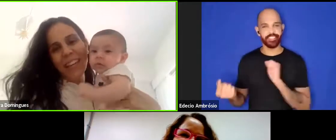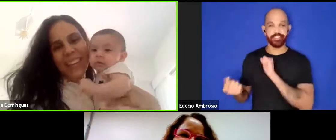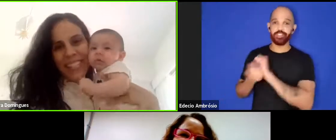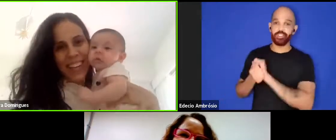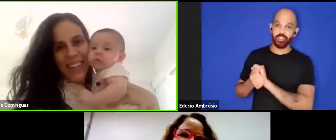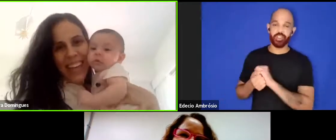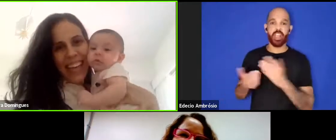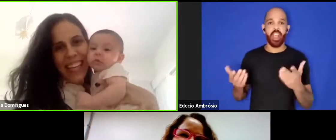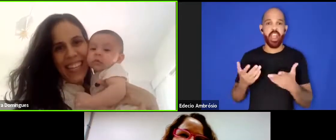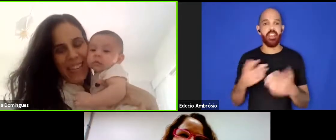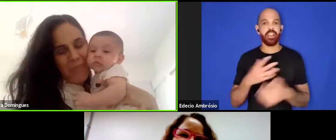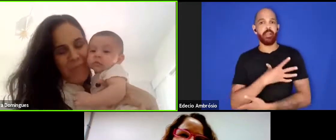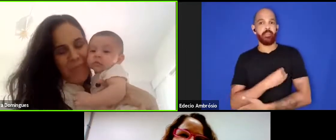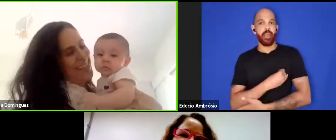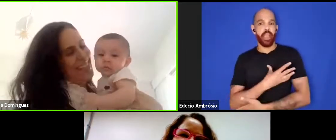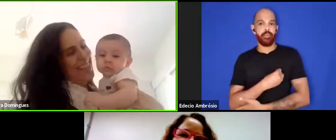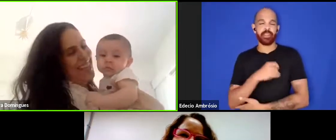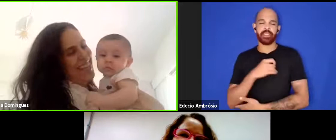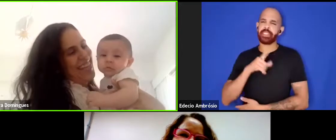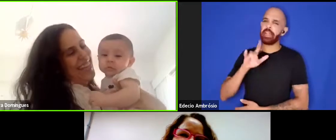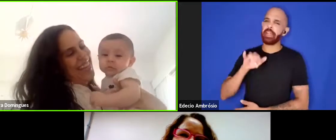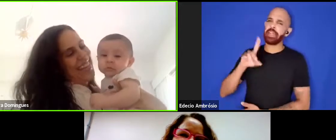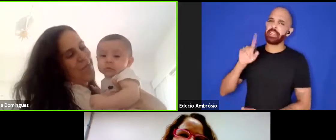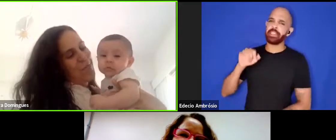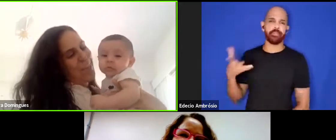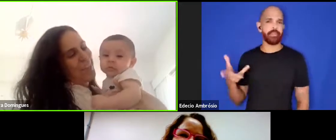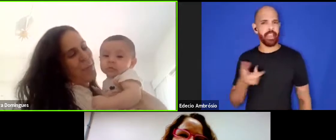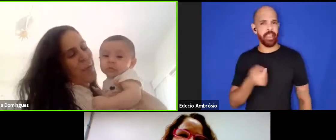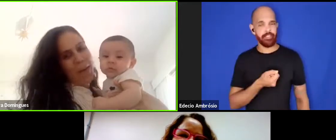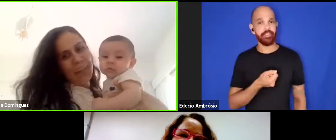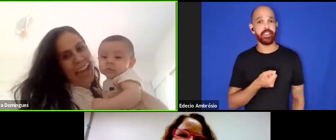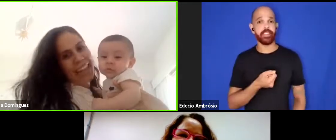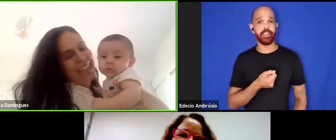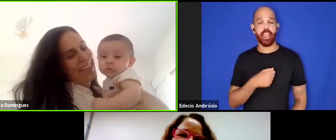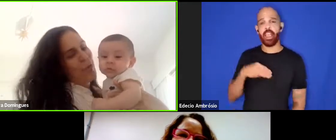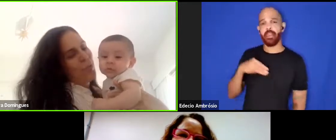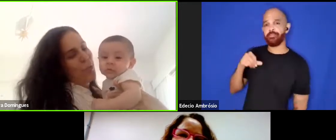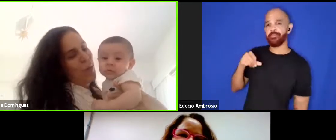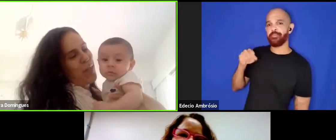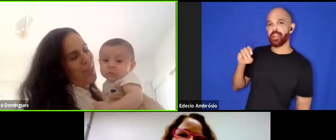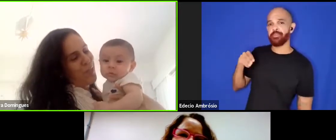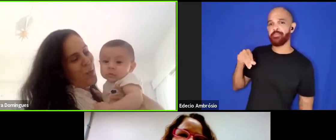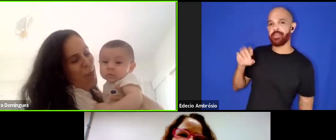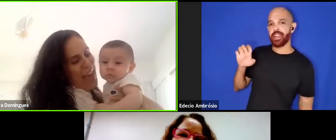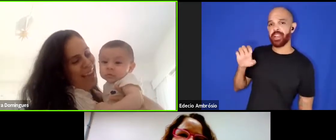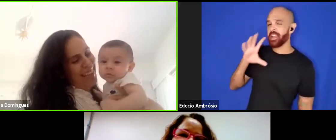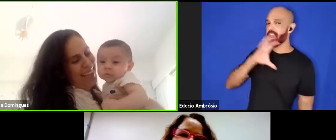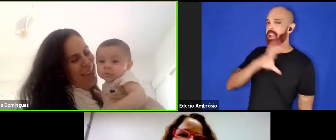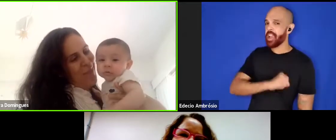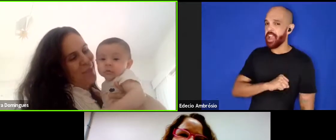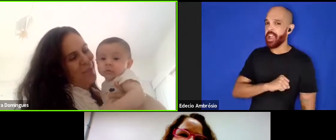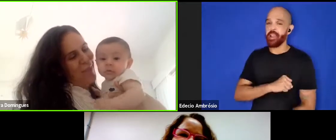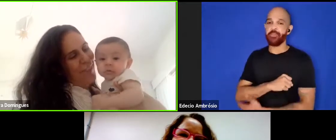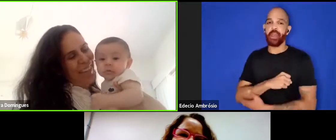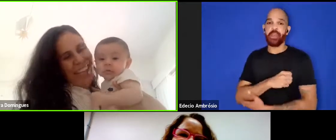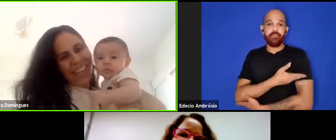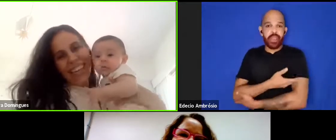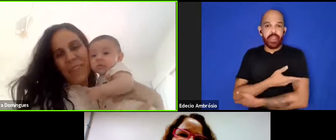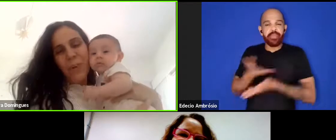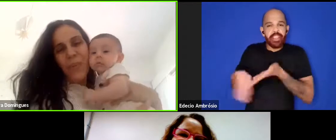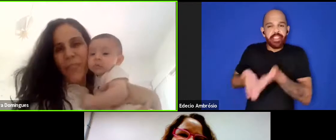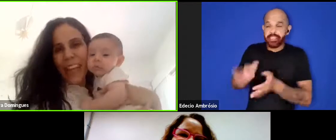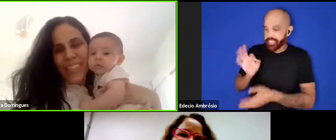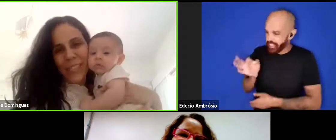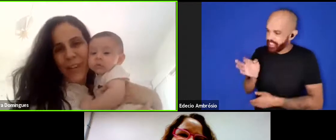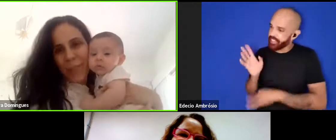essa amamentação que é linda e maravilhosa e que a mamãe tanto ama, né? Atender outros bebês como ela, né, meu amor?